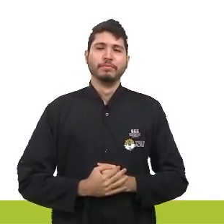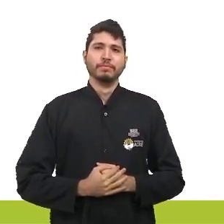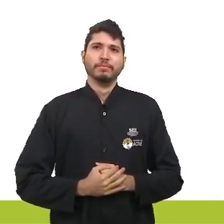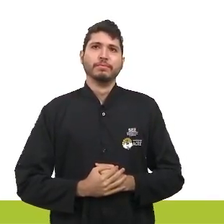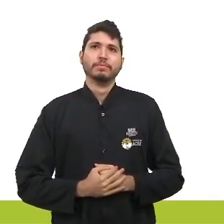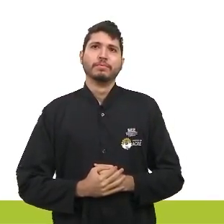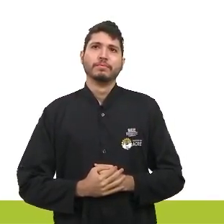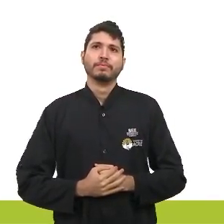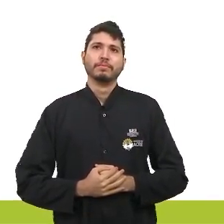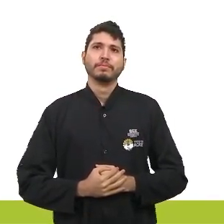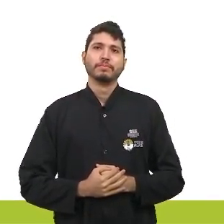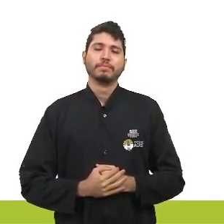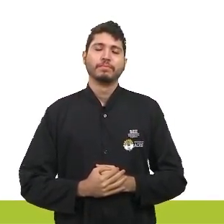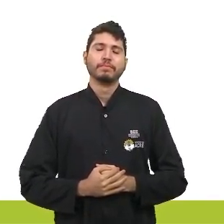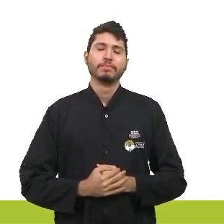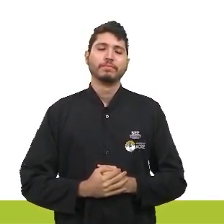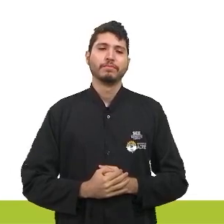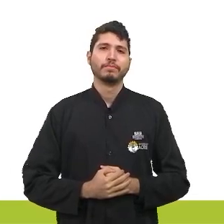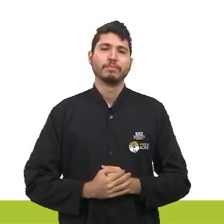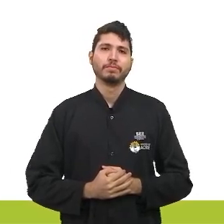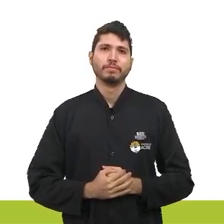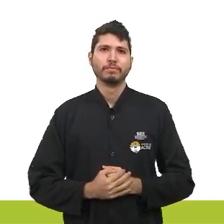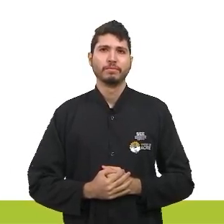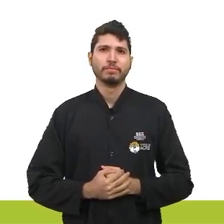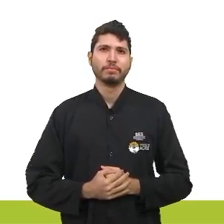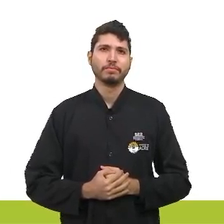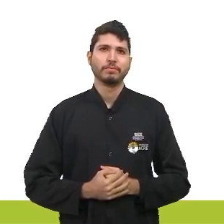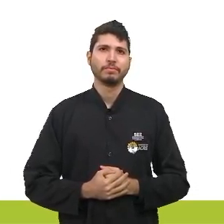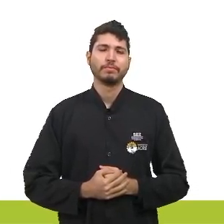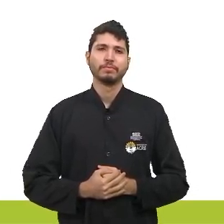outro, como nós vimos agora.